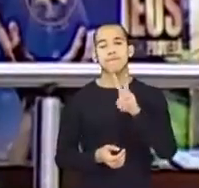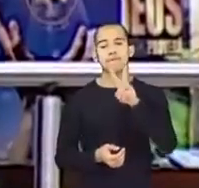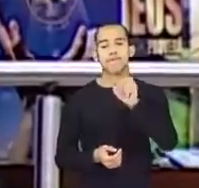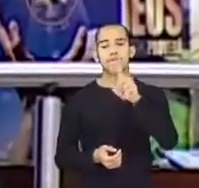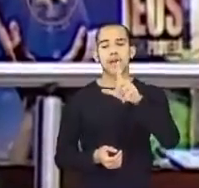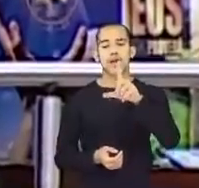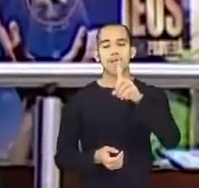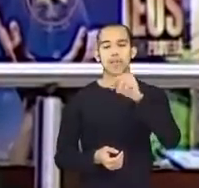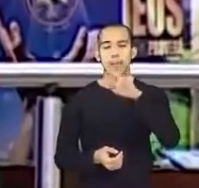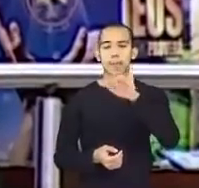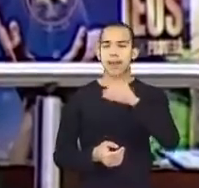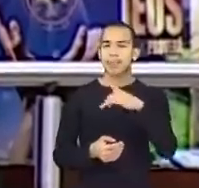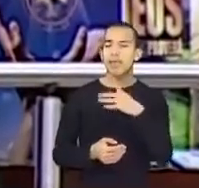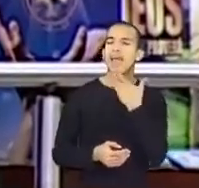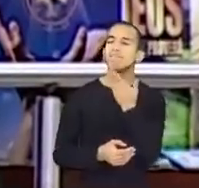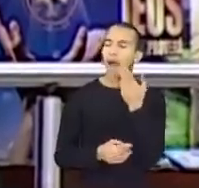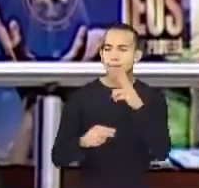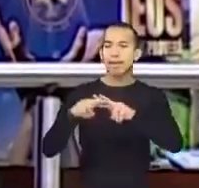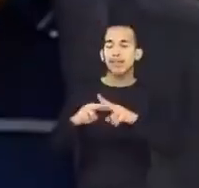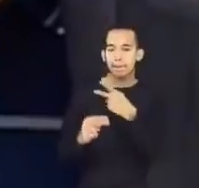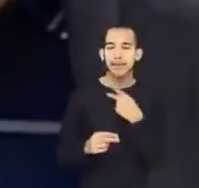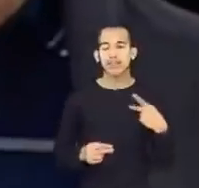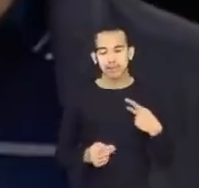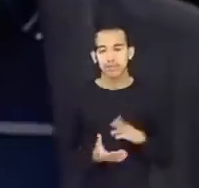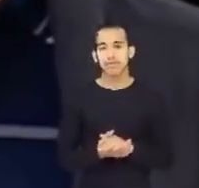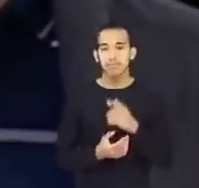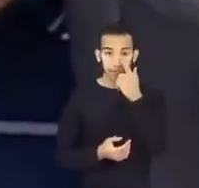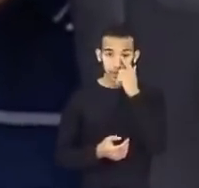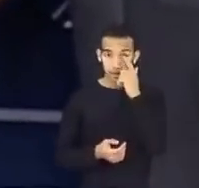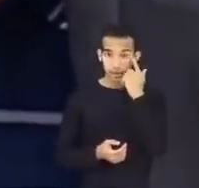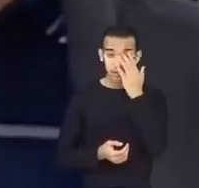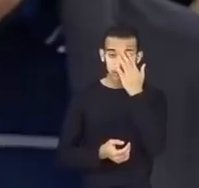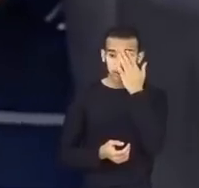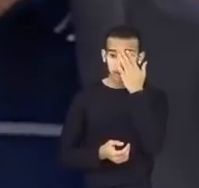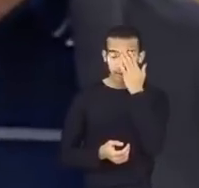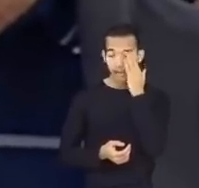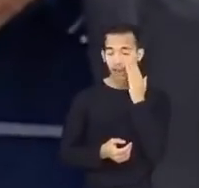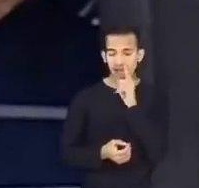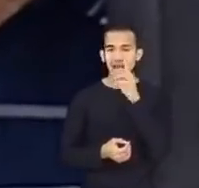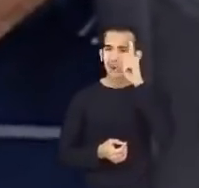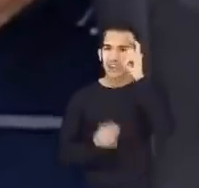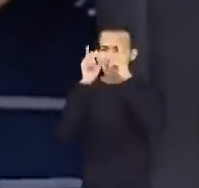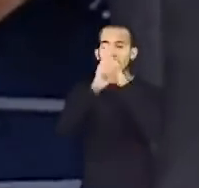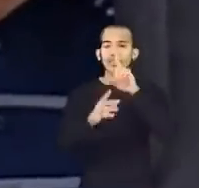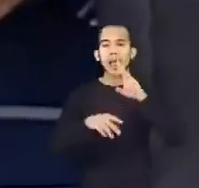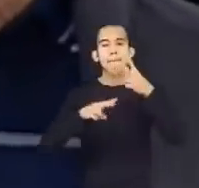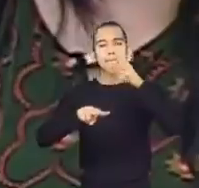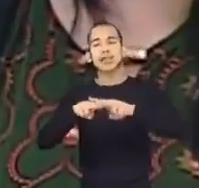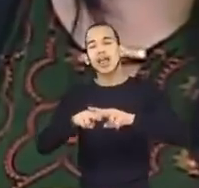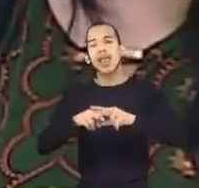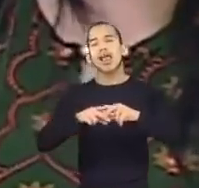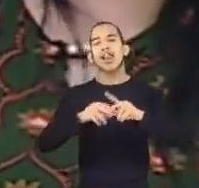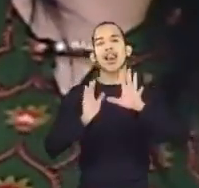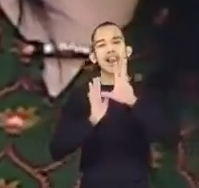Prender pastor deve ser fácil demais, porque não reage, né? O difícil é prender bandido,